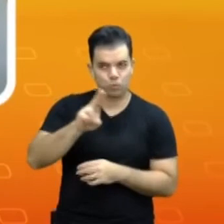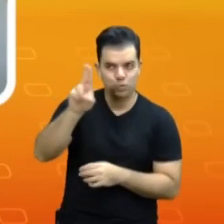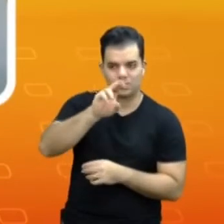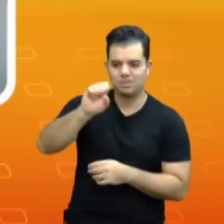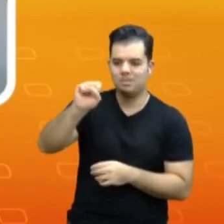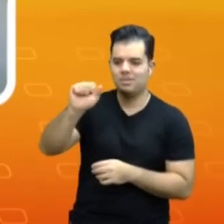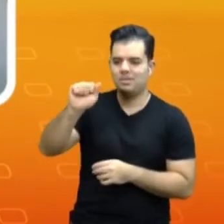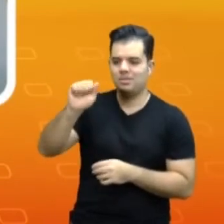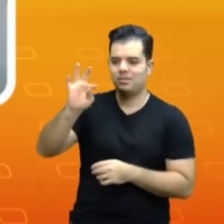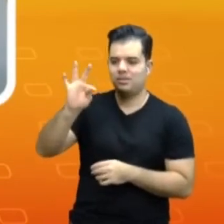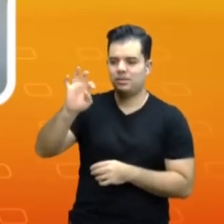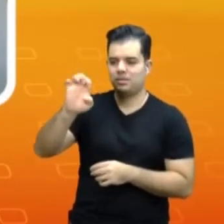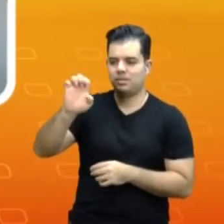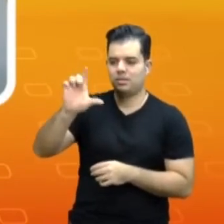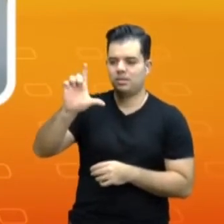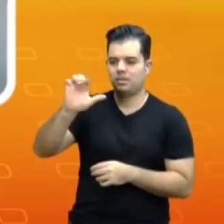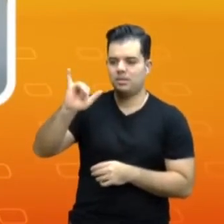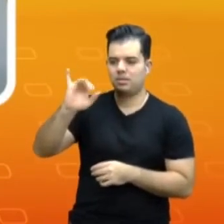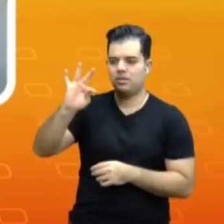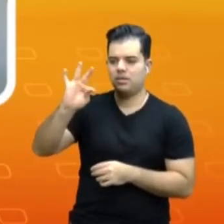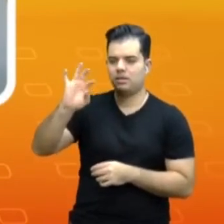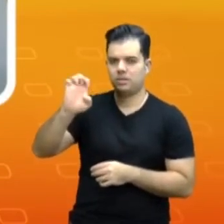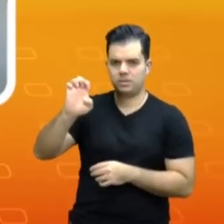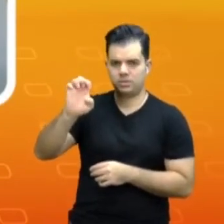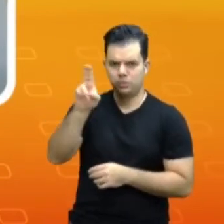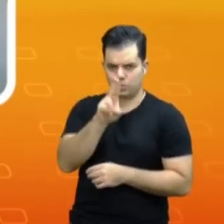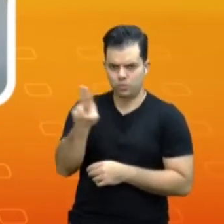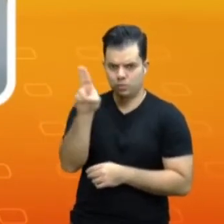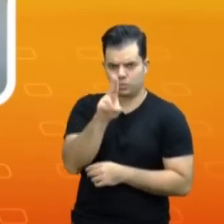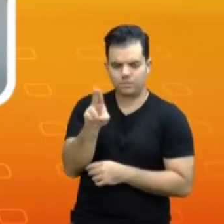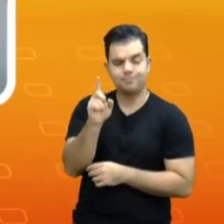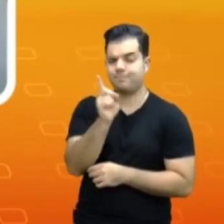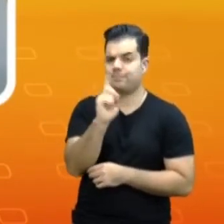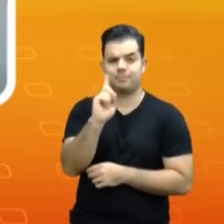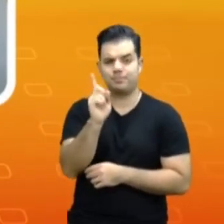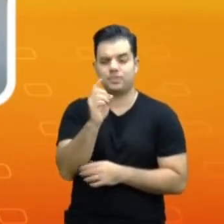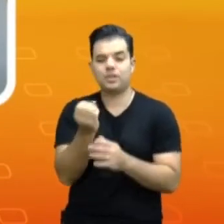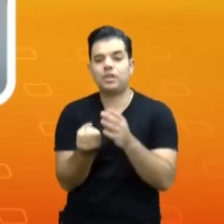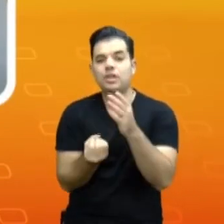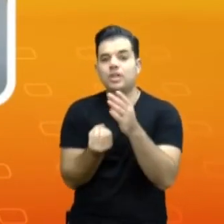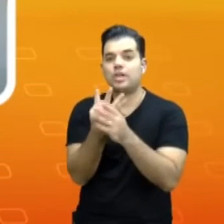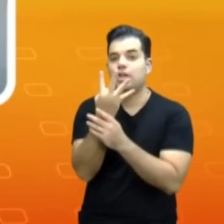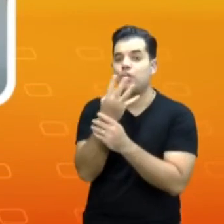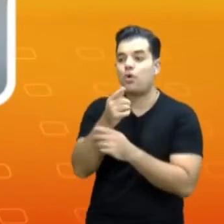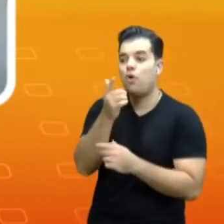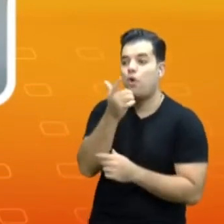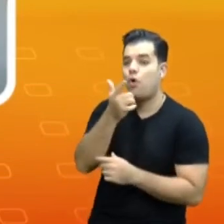gente criou ali a distribuição por fibra, né?